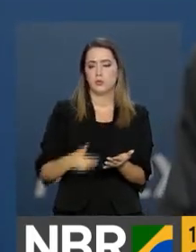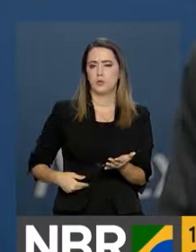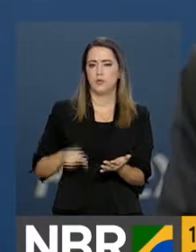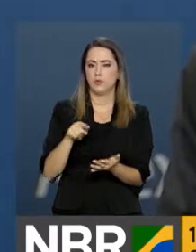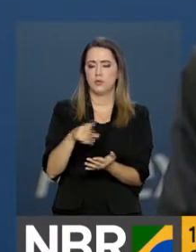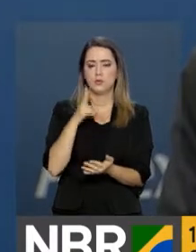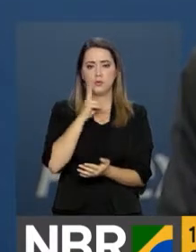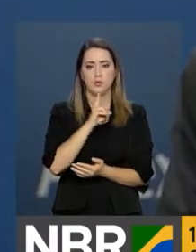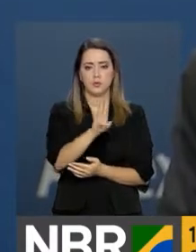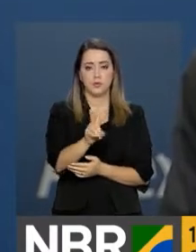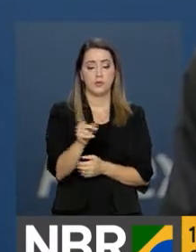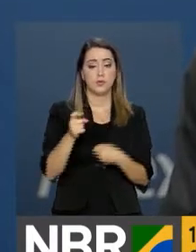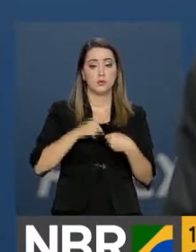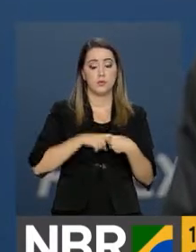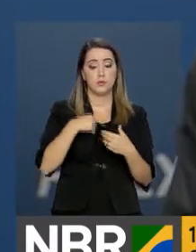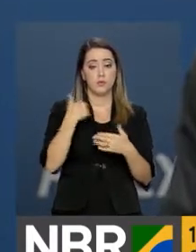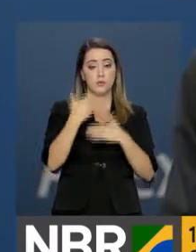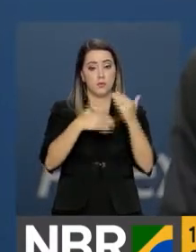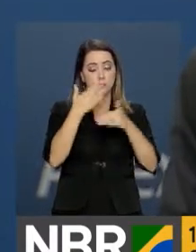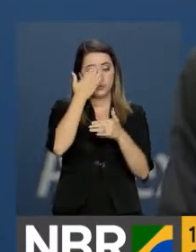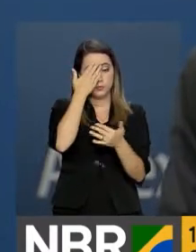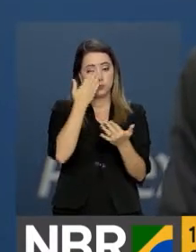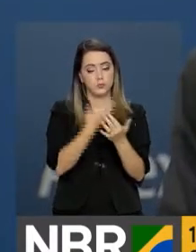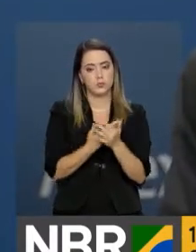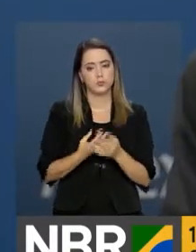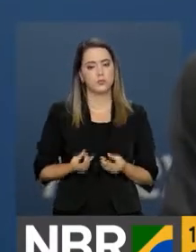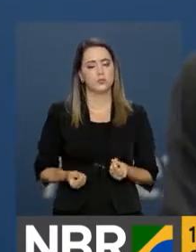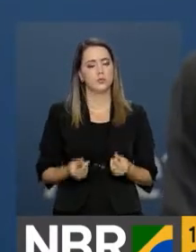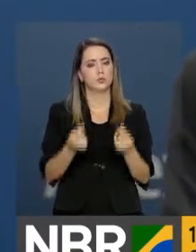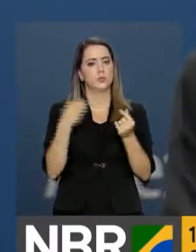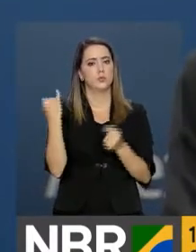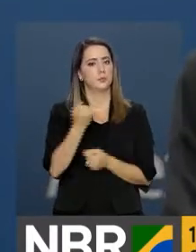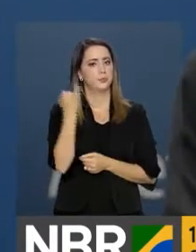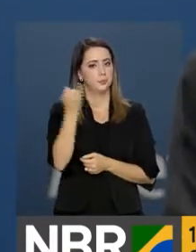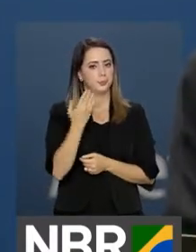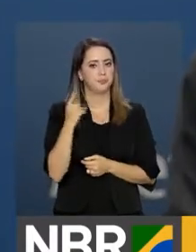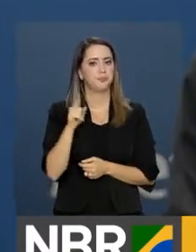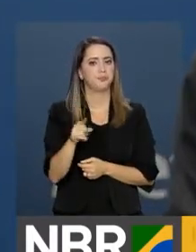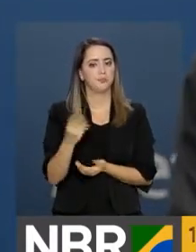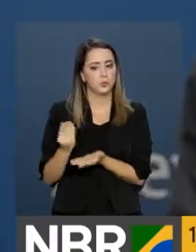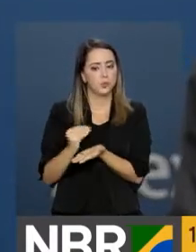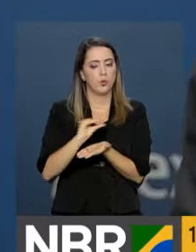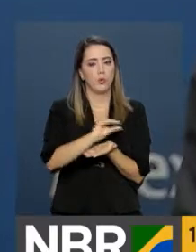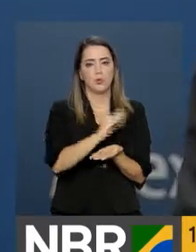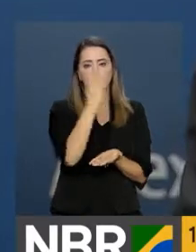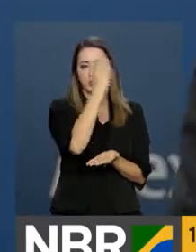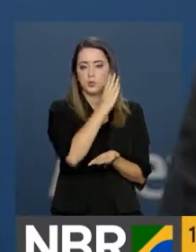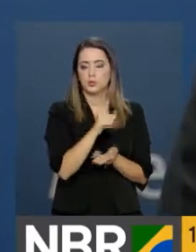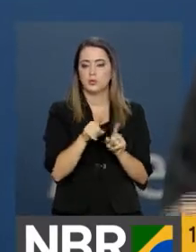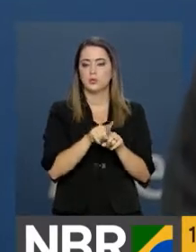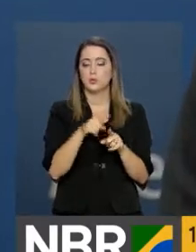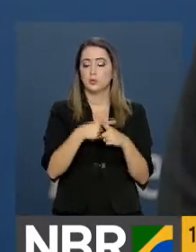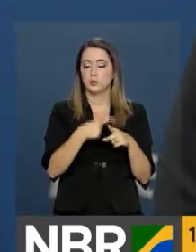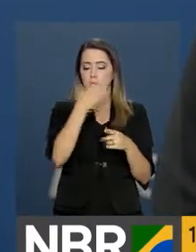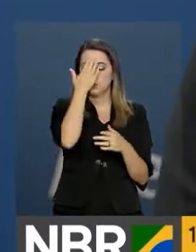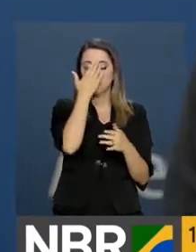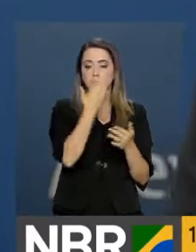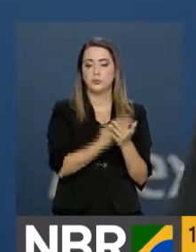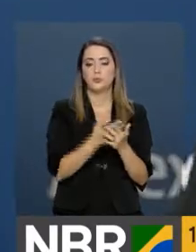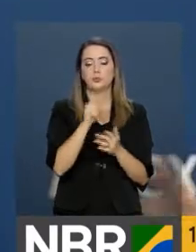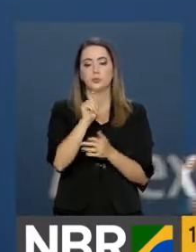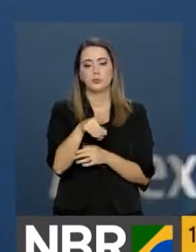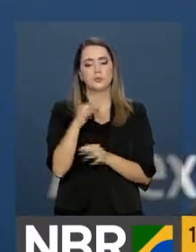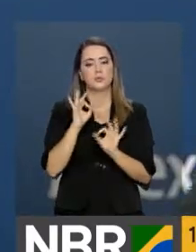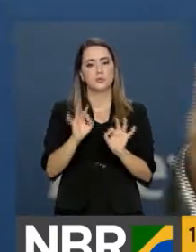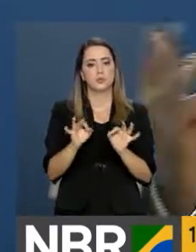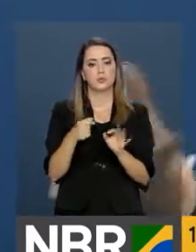que retoma-se a confiança e vem investimentos substanciosos, investimentos de quem acredita no Brasil. E é